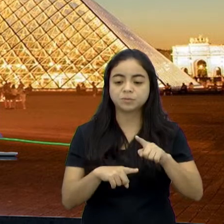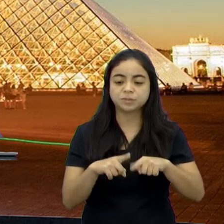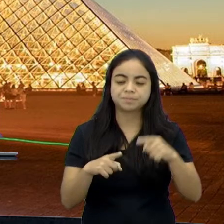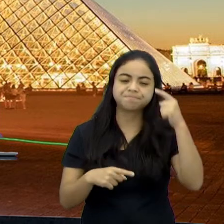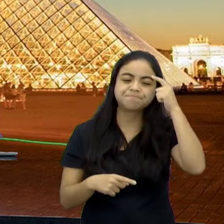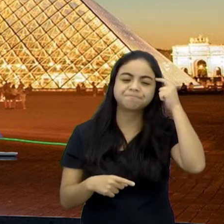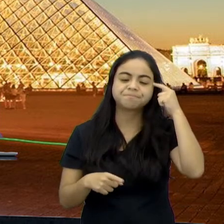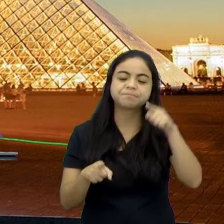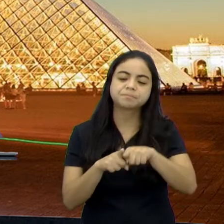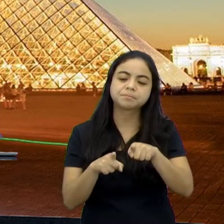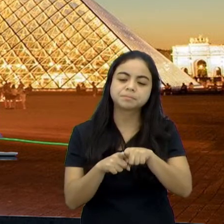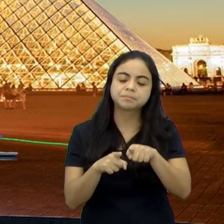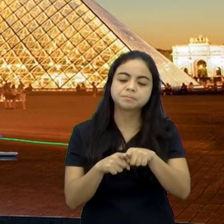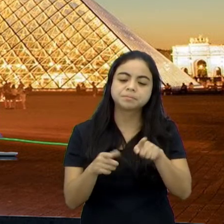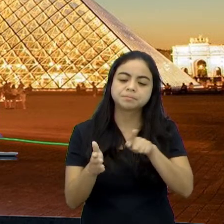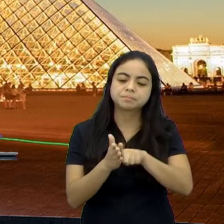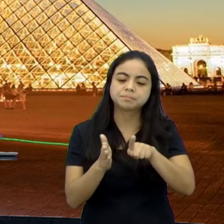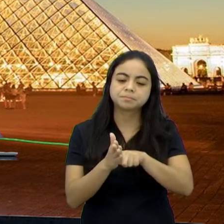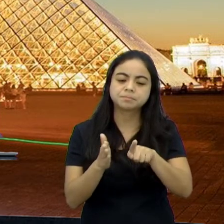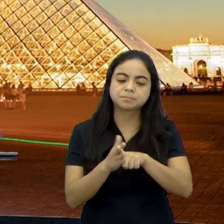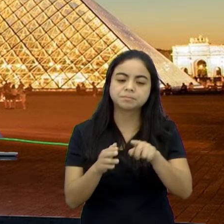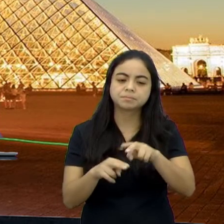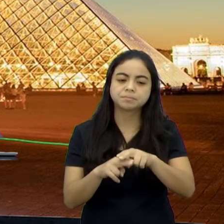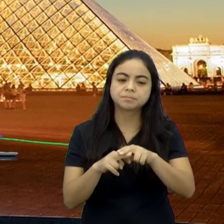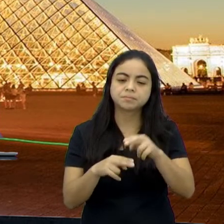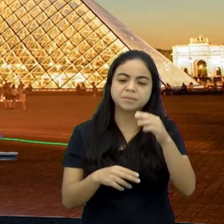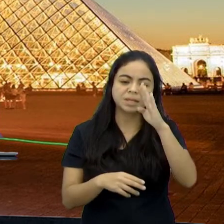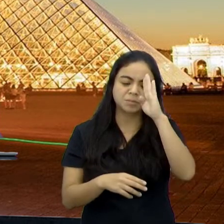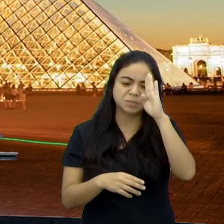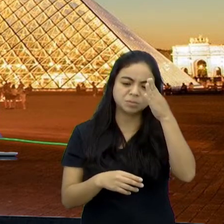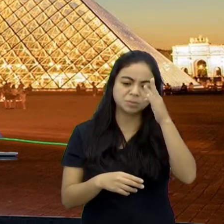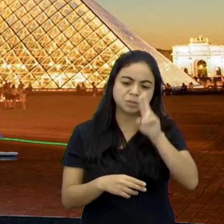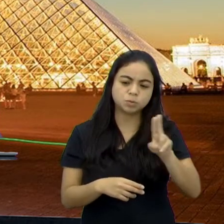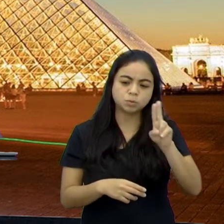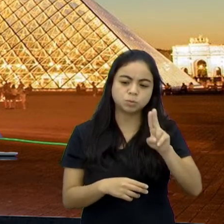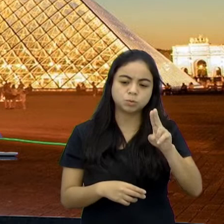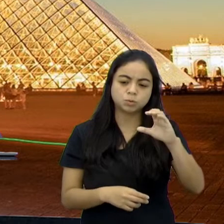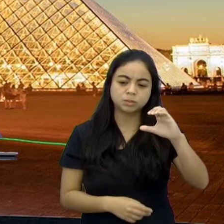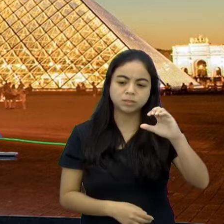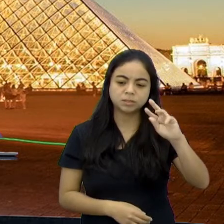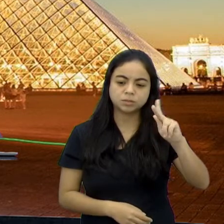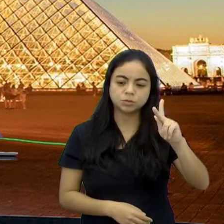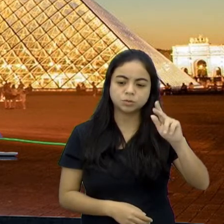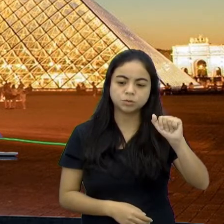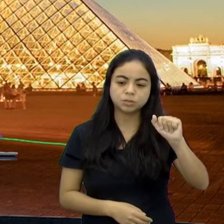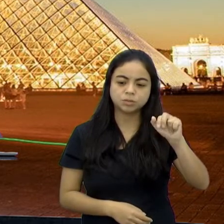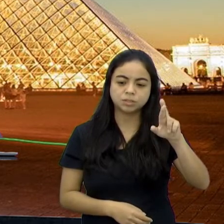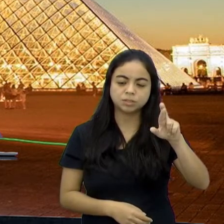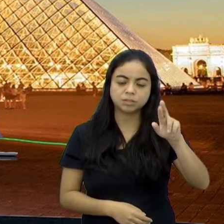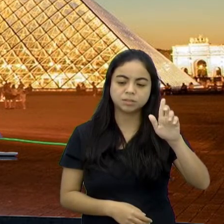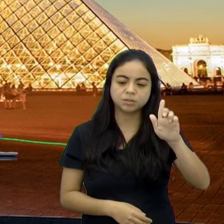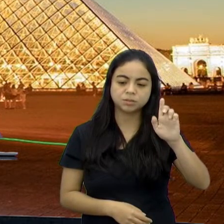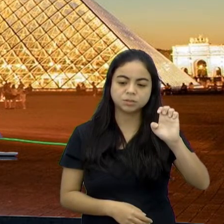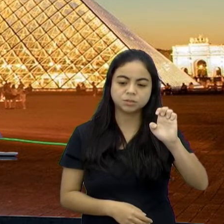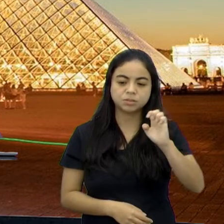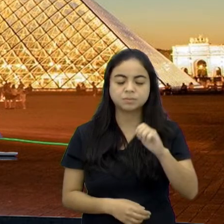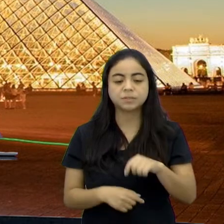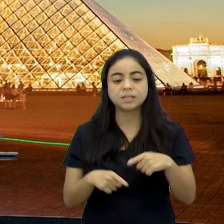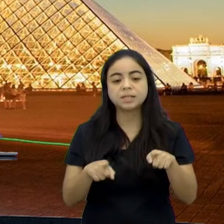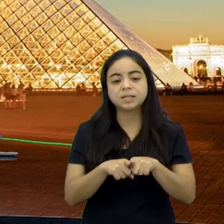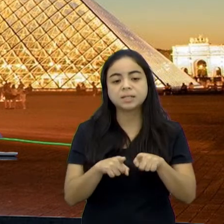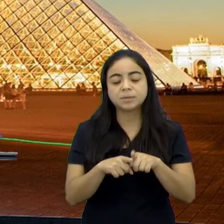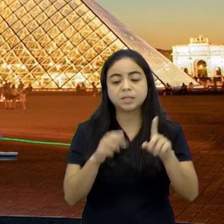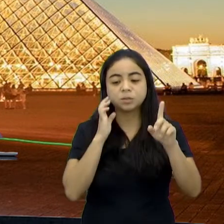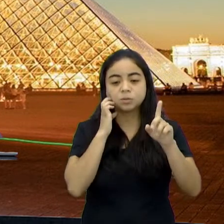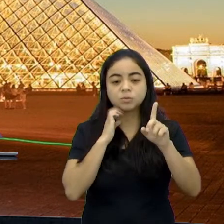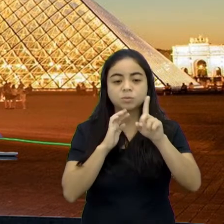atrelada a alguma questão, principalmente como é o uso da charge, né? Eu acho que talvez a gente embargue com relação aos direitos autorais. Como a